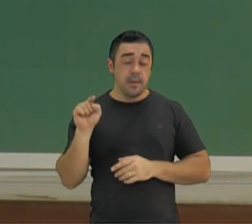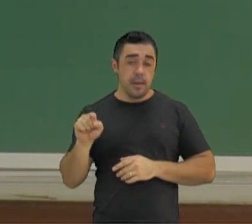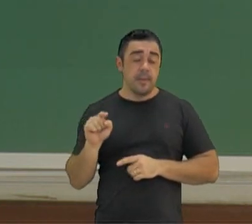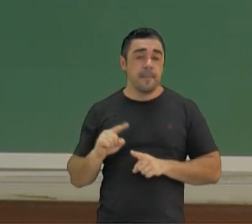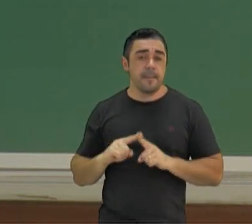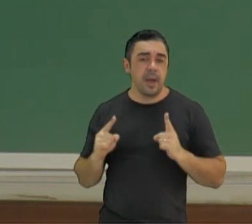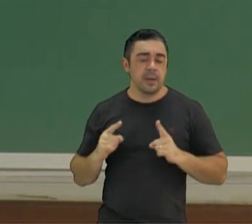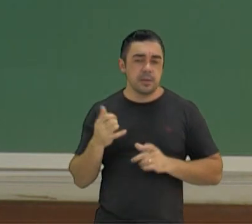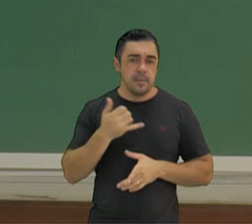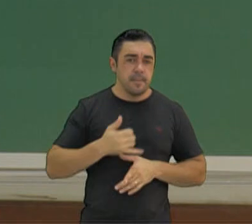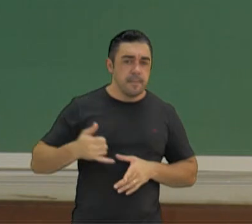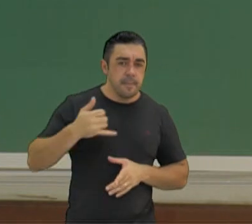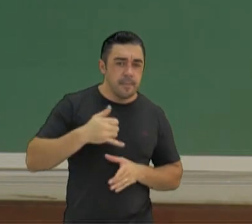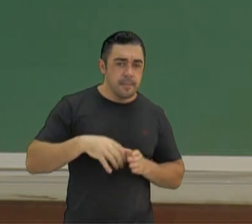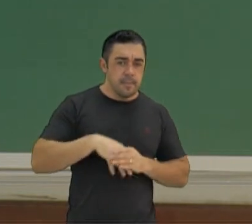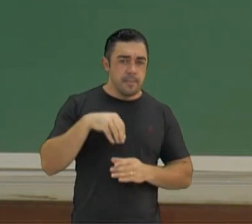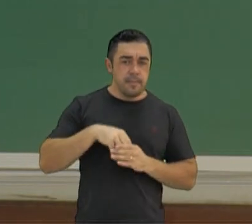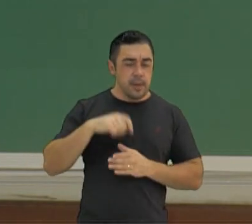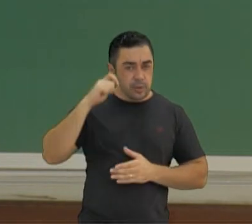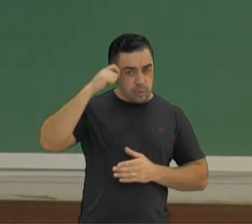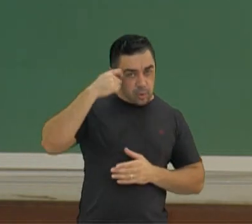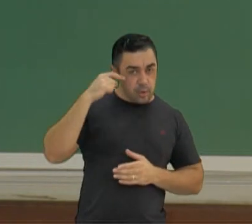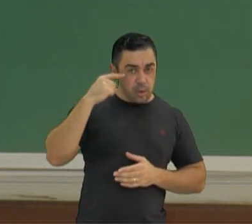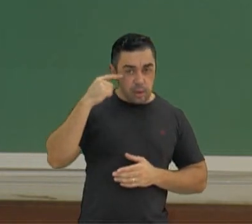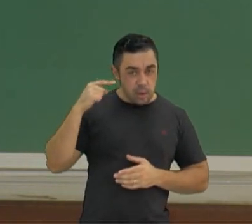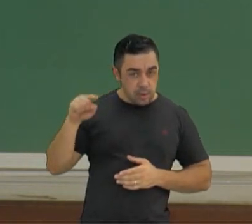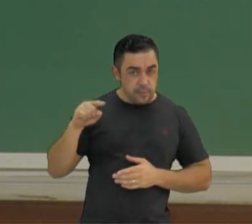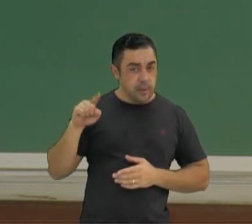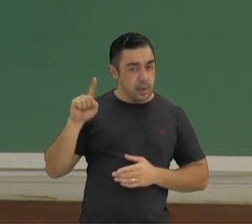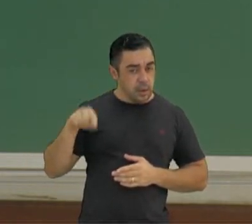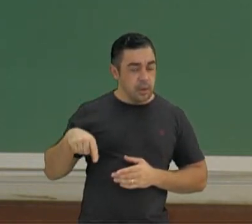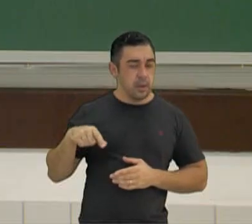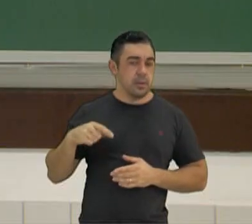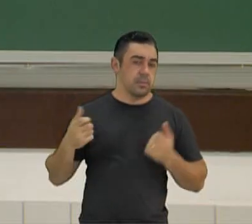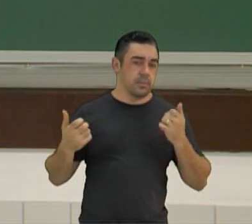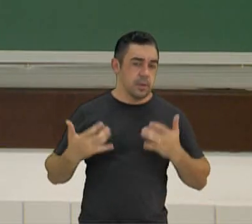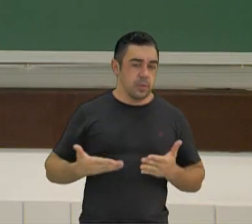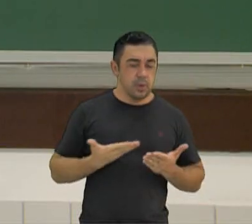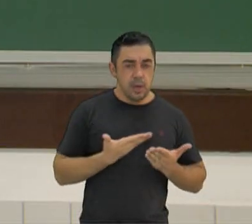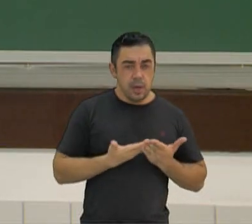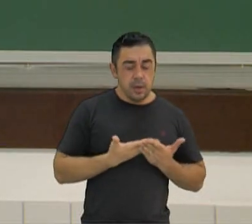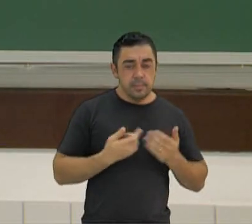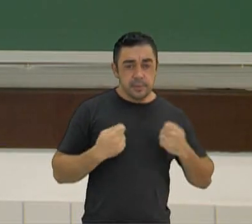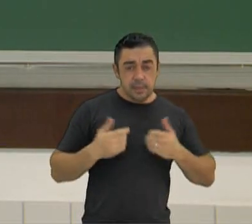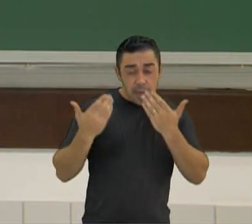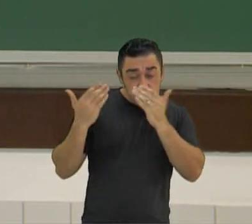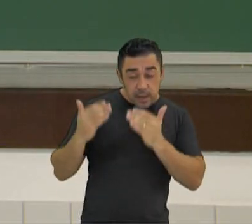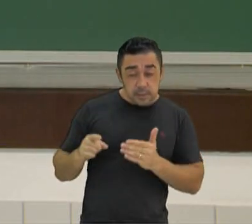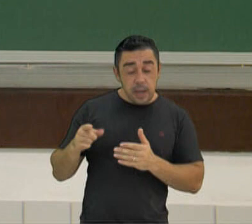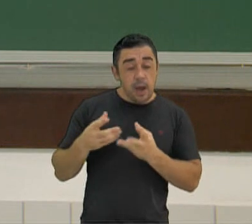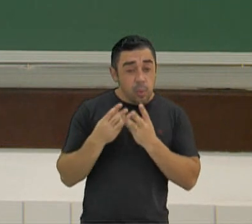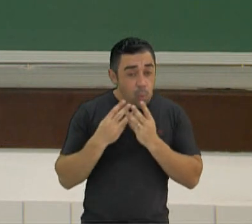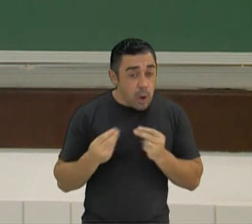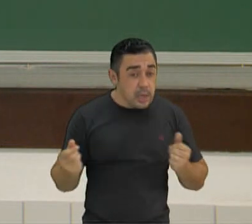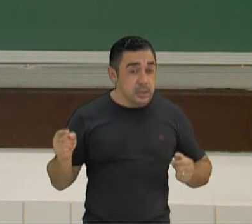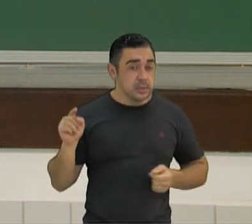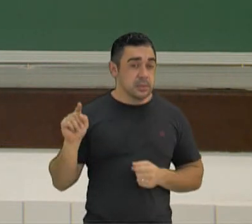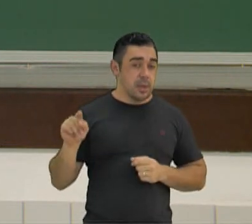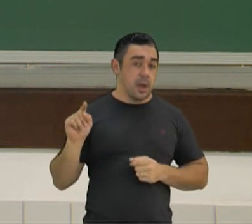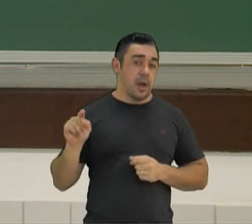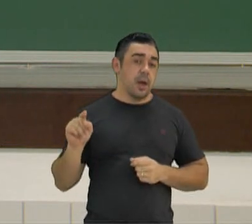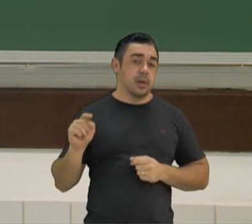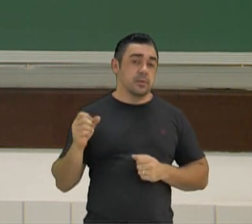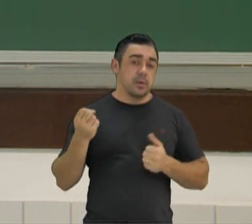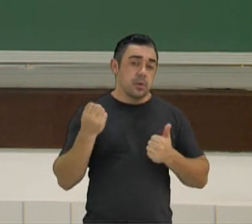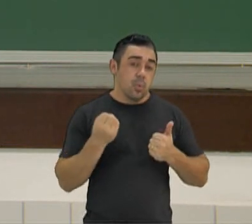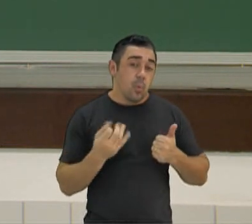petróleo, devemos observar uma situação falada na aula, em que nós devemos analisar a qualidade do petróleo e a